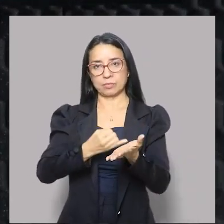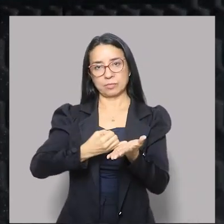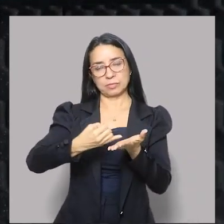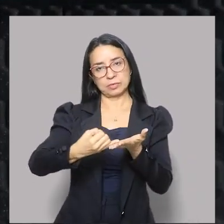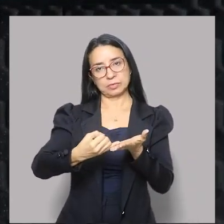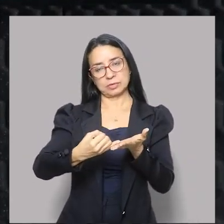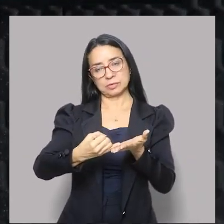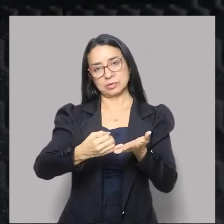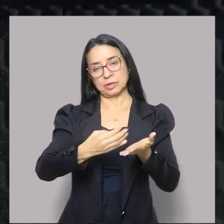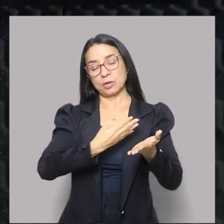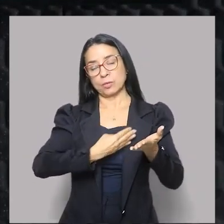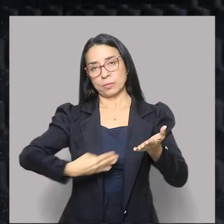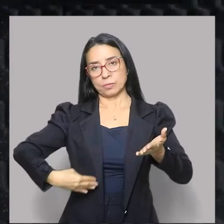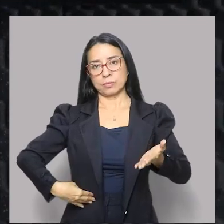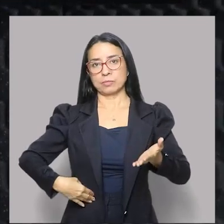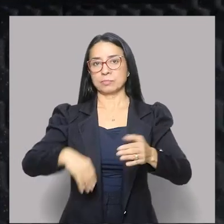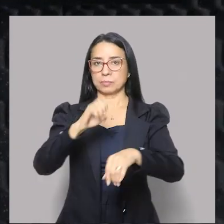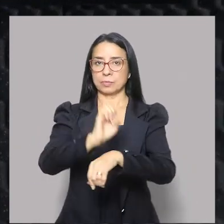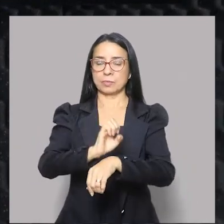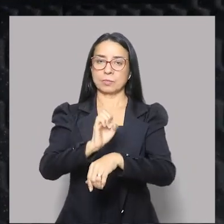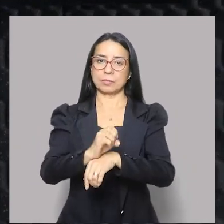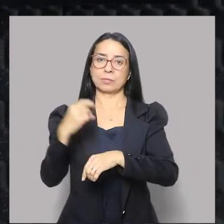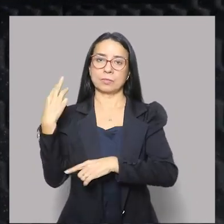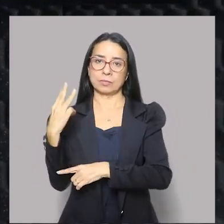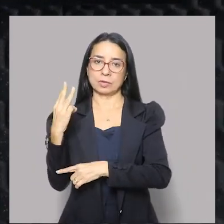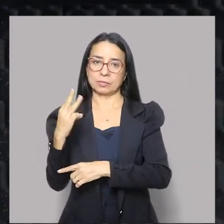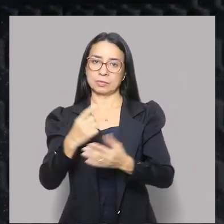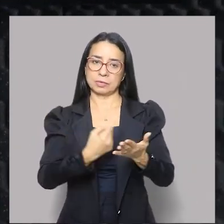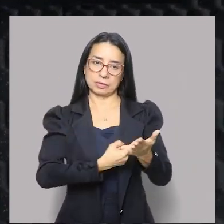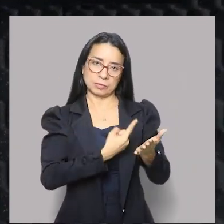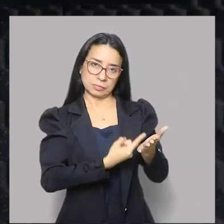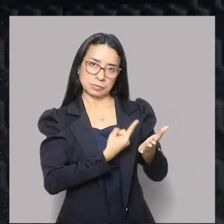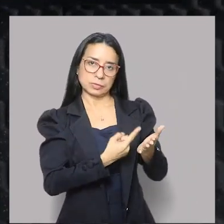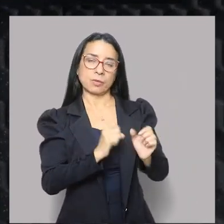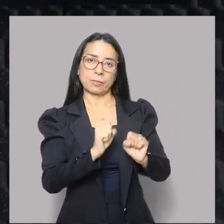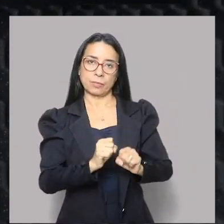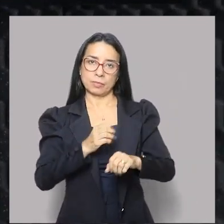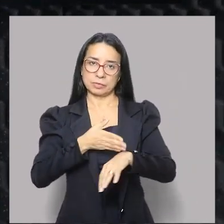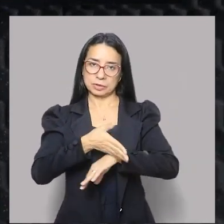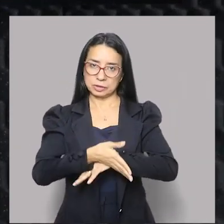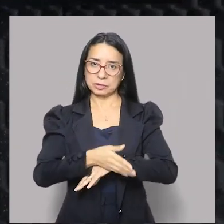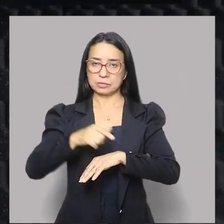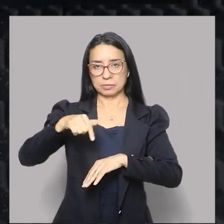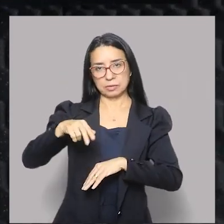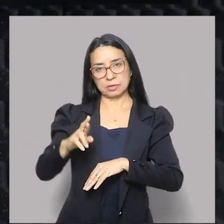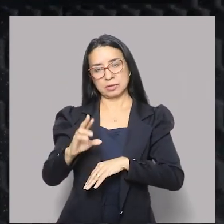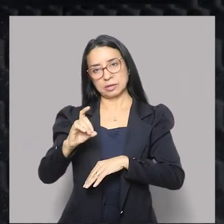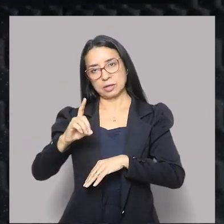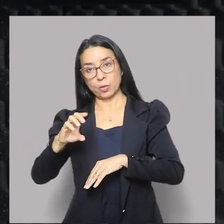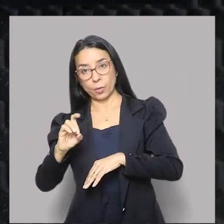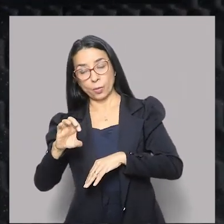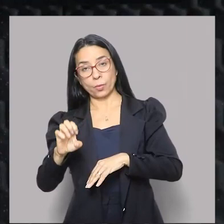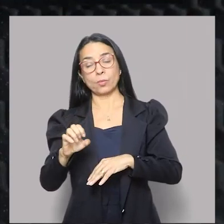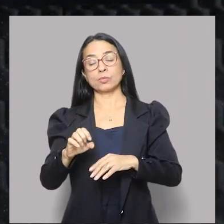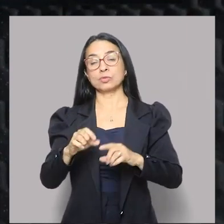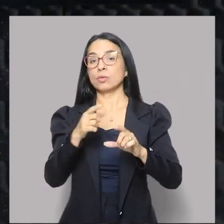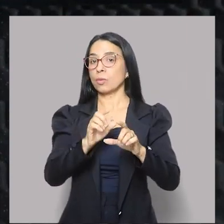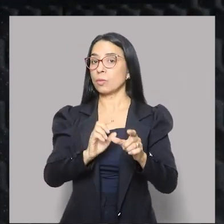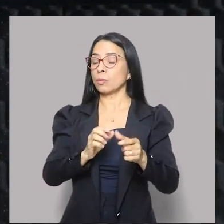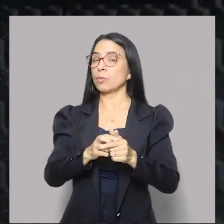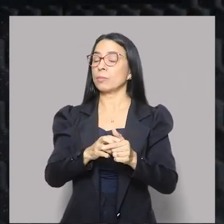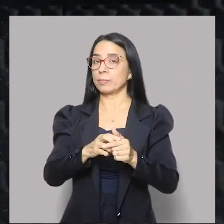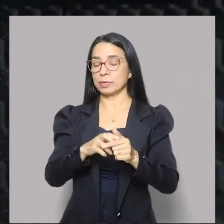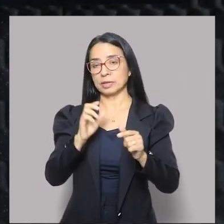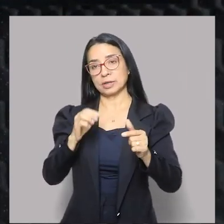do Governo do Estado do Maranhão, e a apostila você pode ter acesso pelo QR Code ou pela descrição. Eu sou a